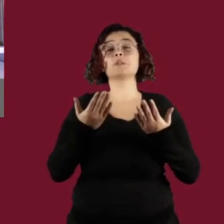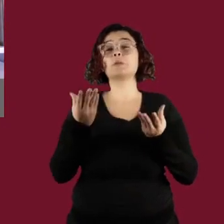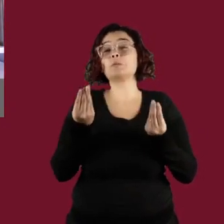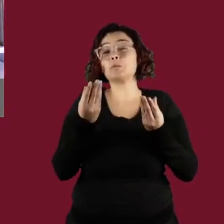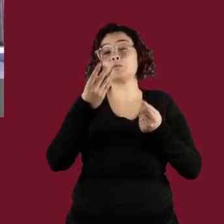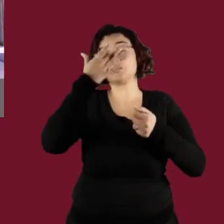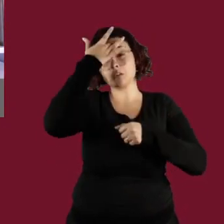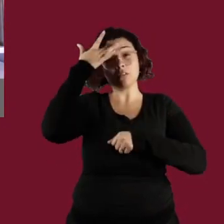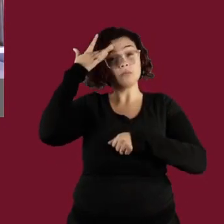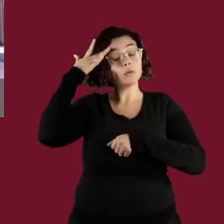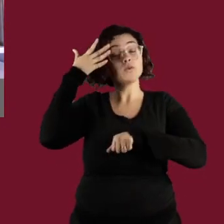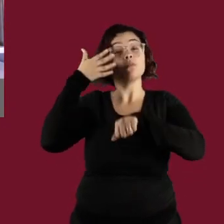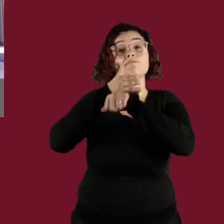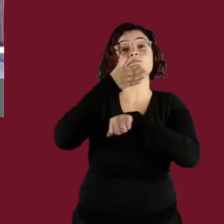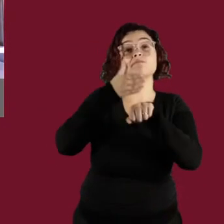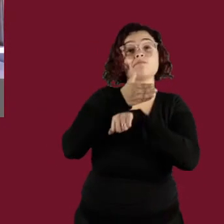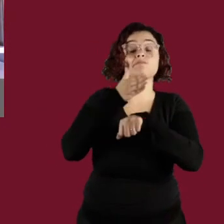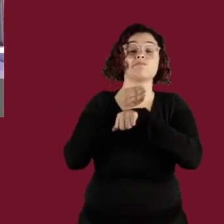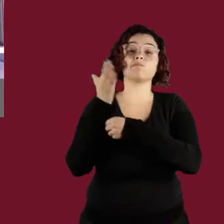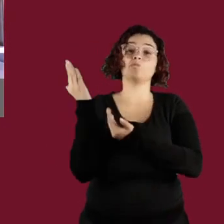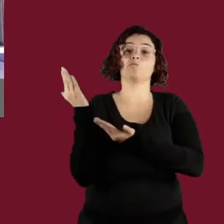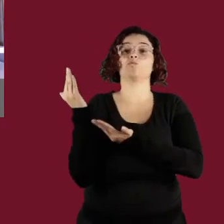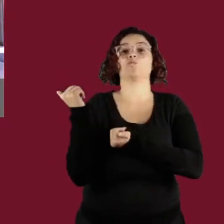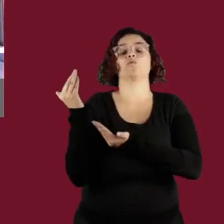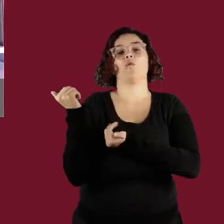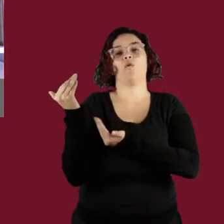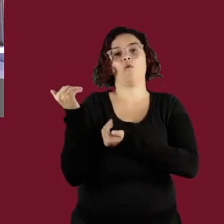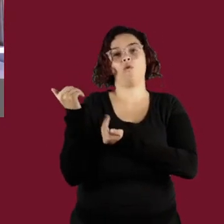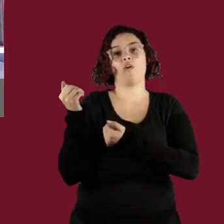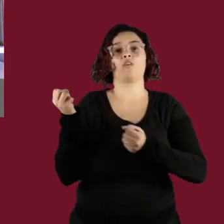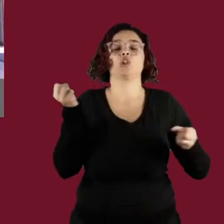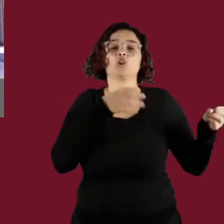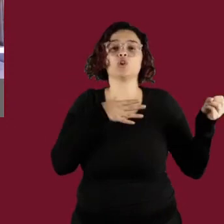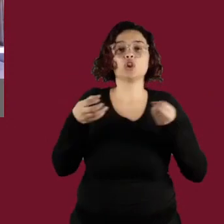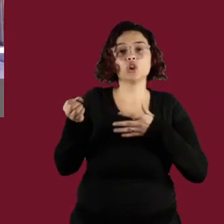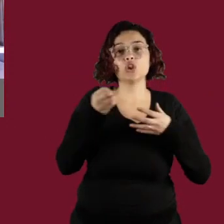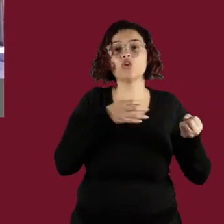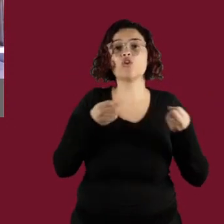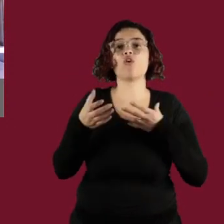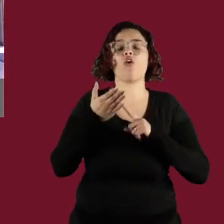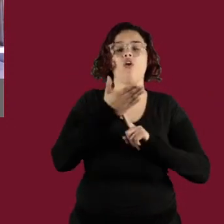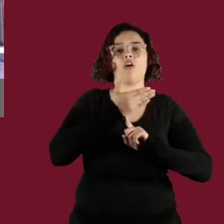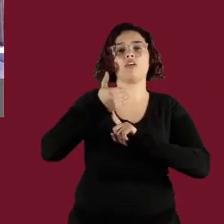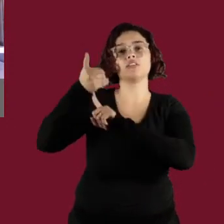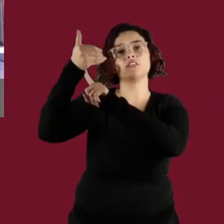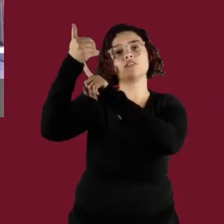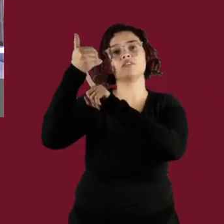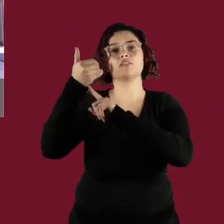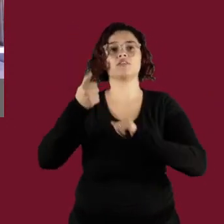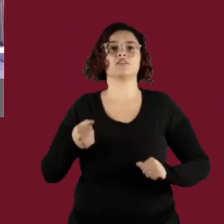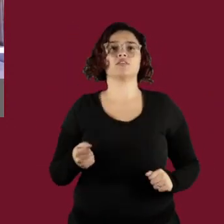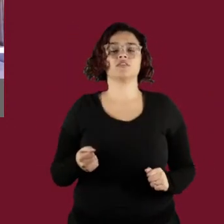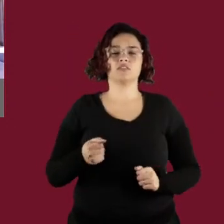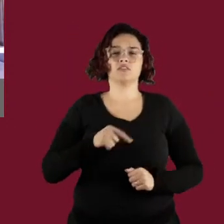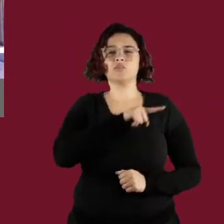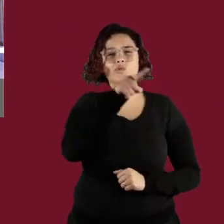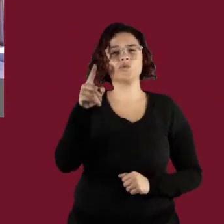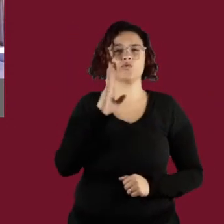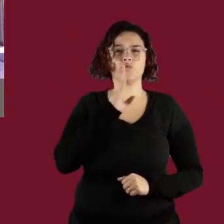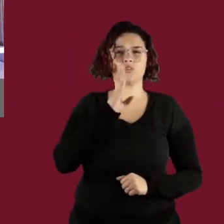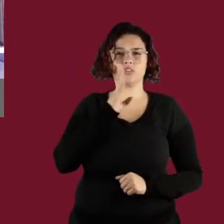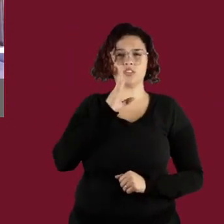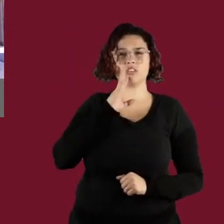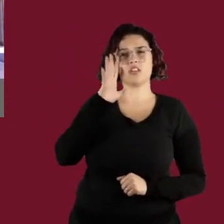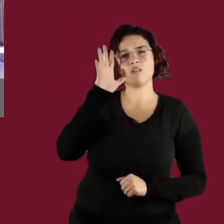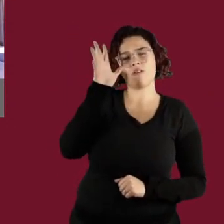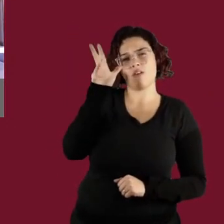portanto, despontando com as novas tecnologias. Acho que já ouviram falar, por exemplo, da África, do